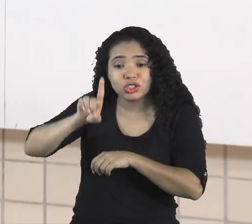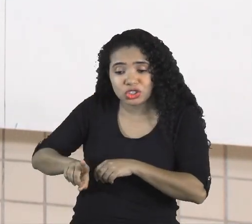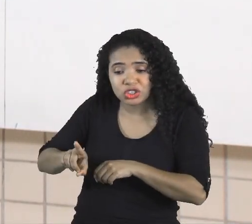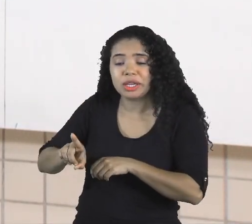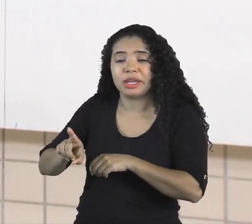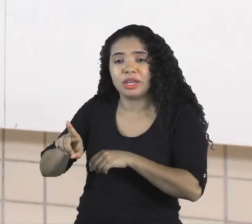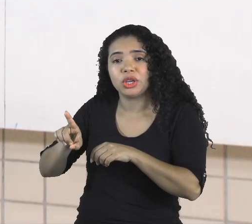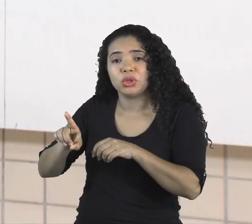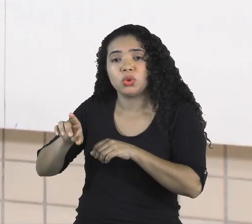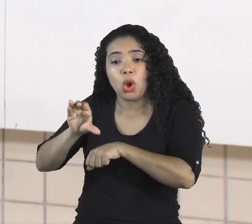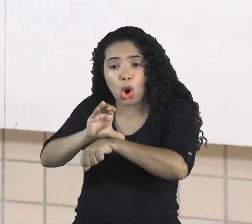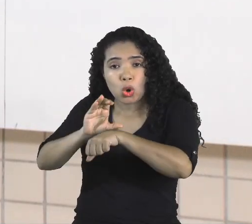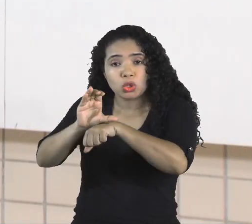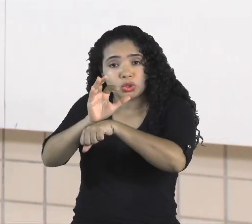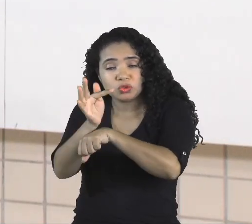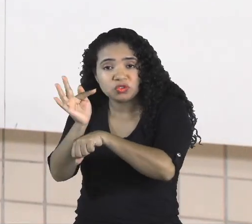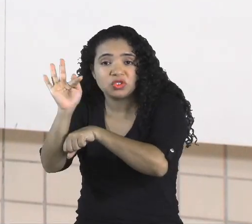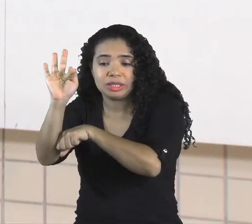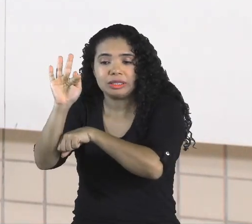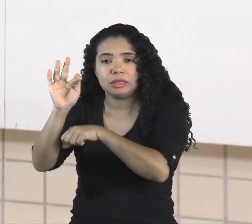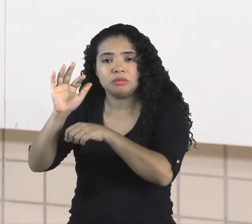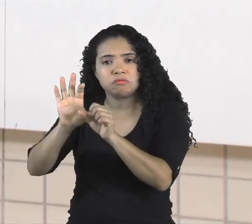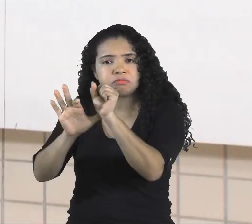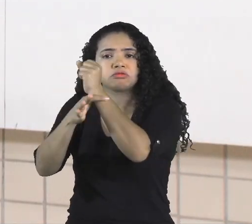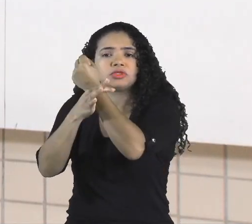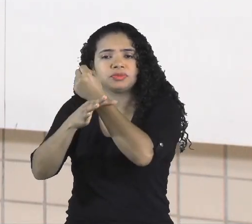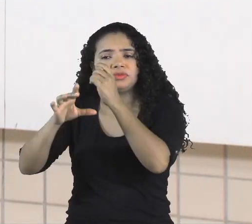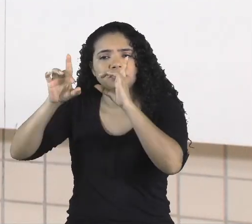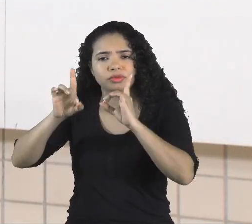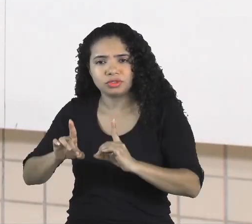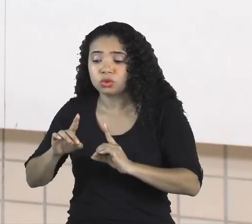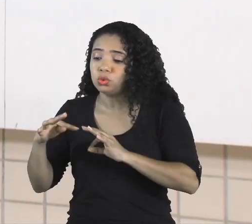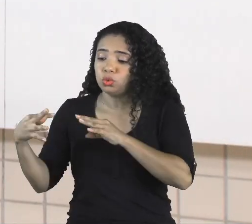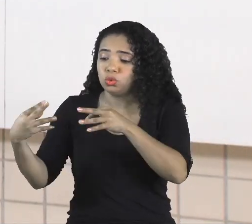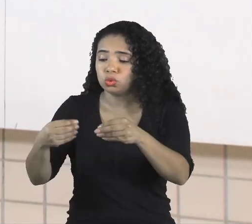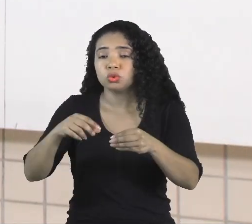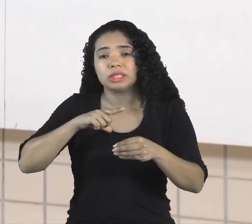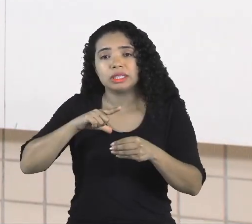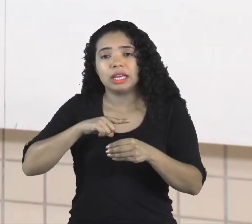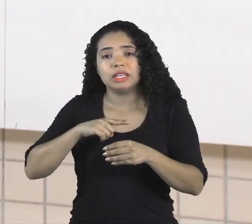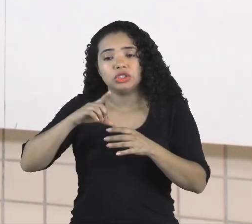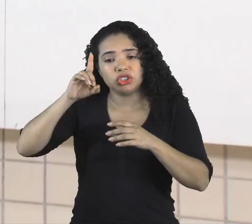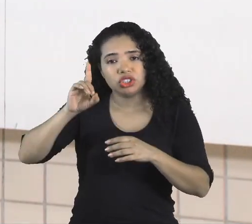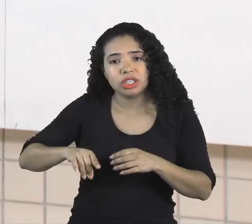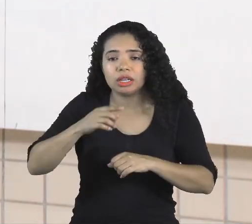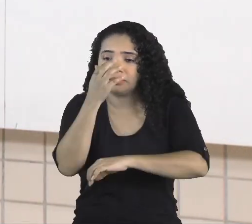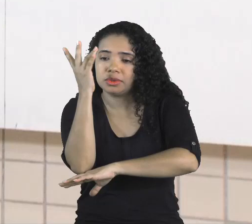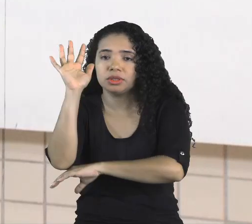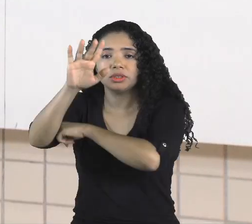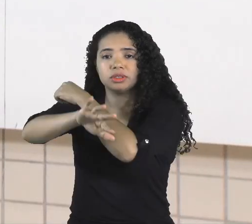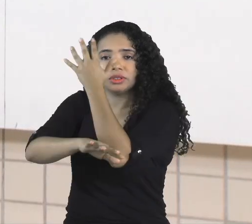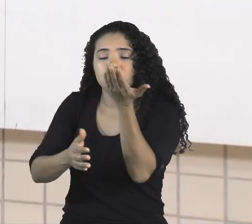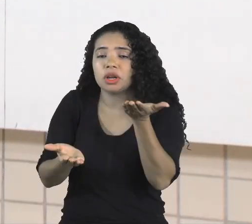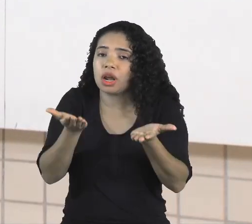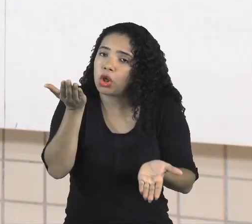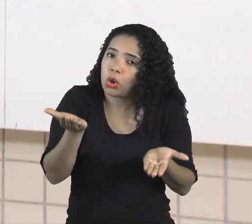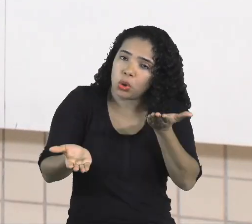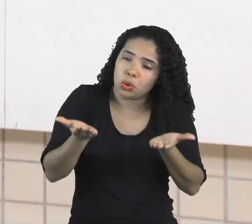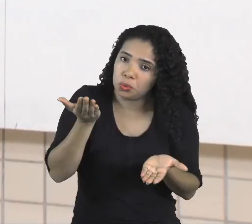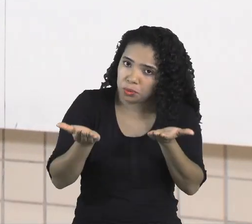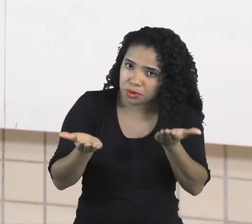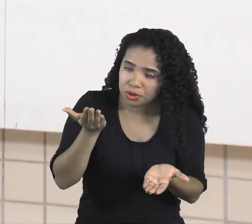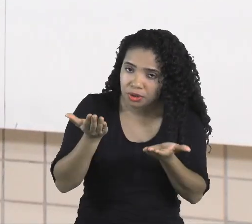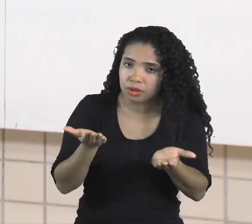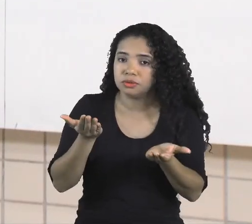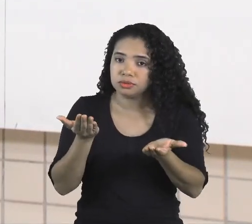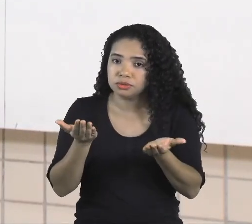pela Constituição que todos têm direito ao meio ambiente ecologicamente equilibrado, bem